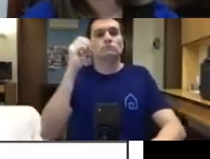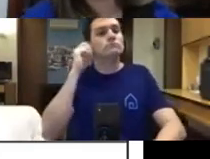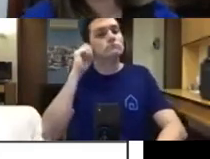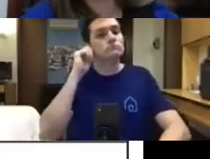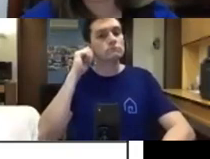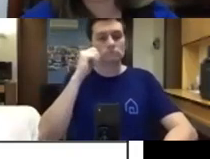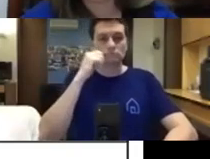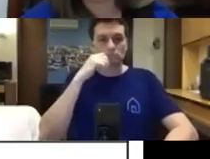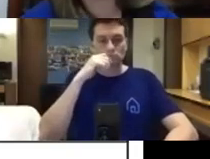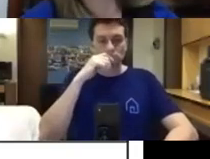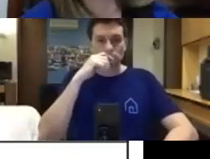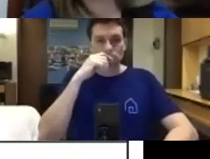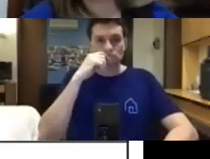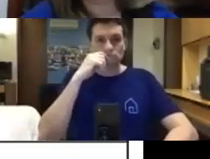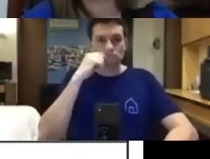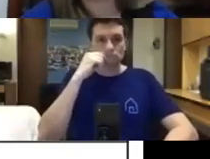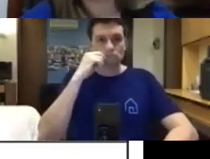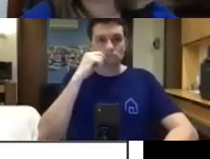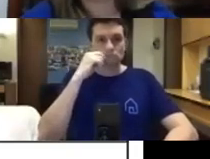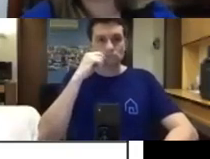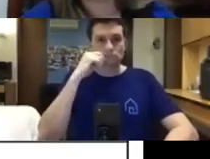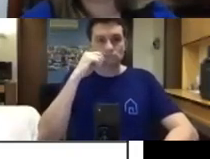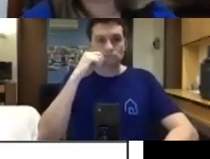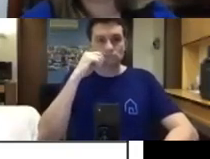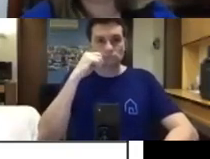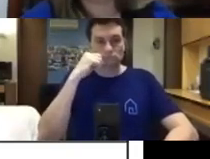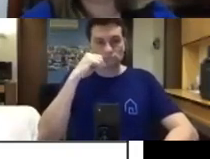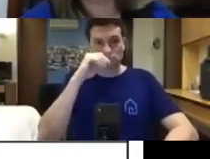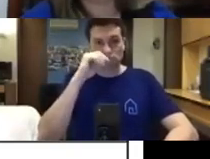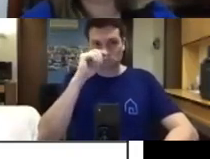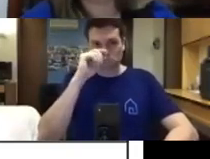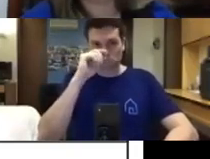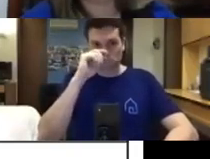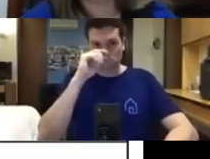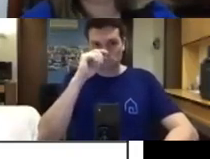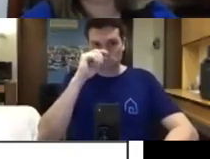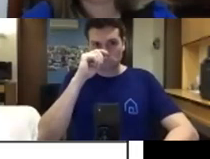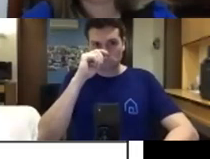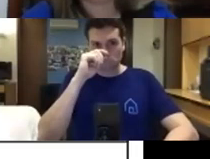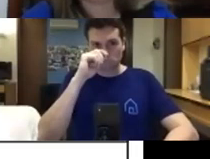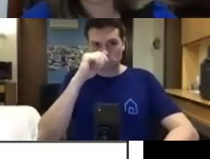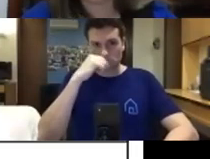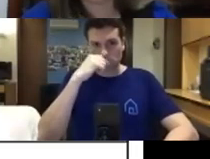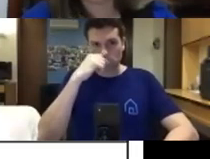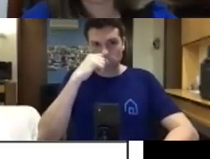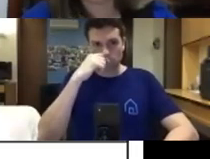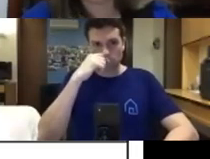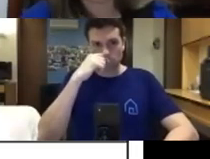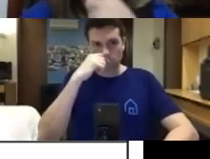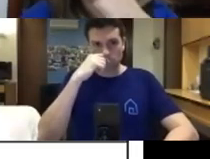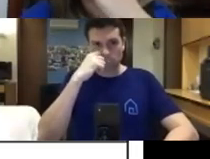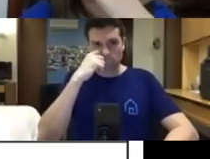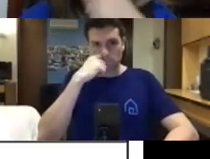baseia fielmente no Eurocode. Então, são as curvas oficiais das normativas internacionais,